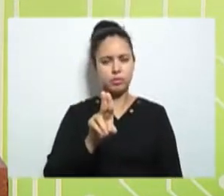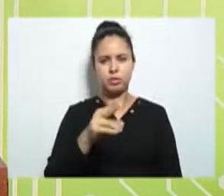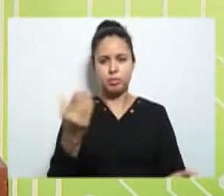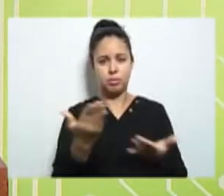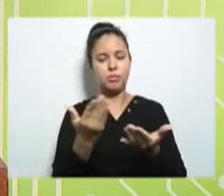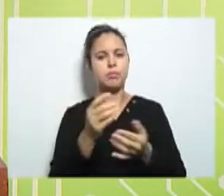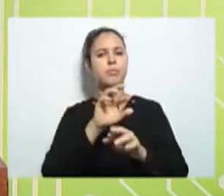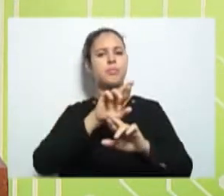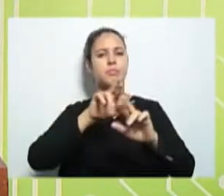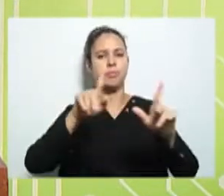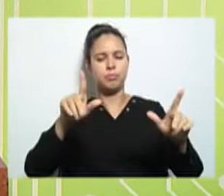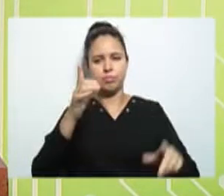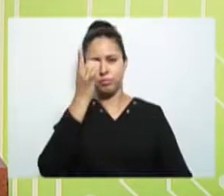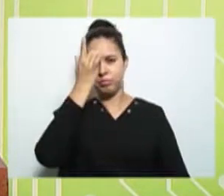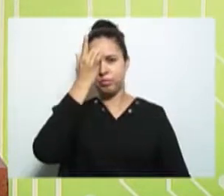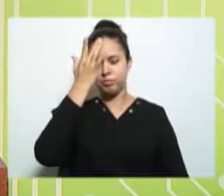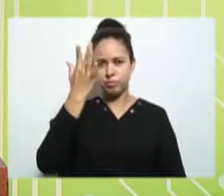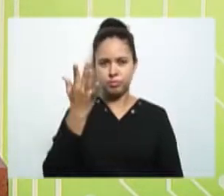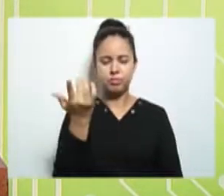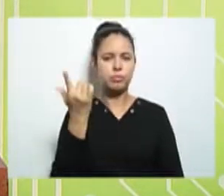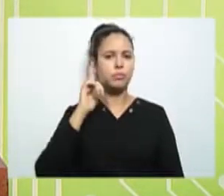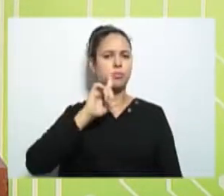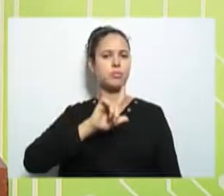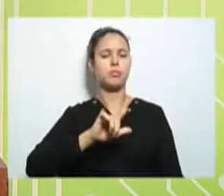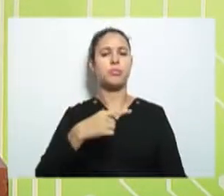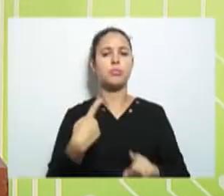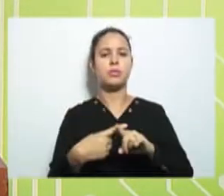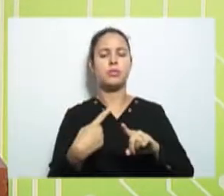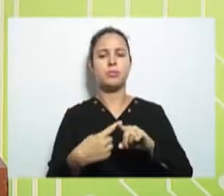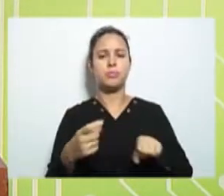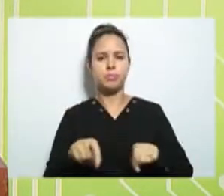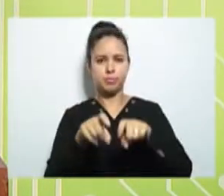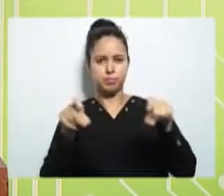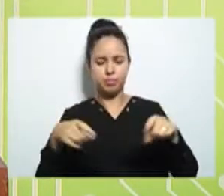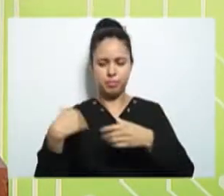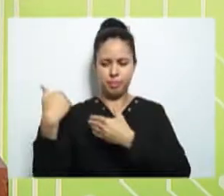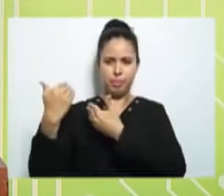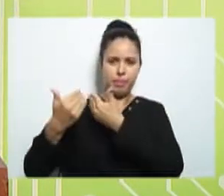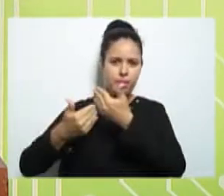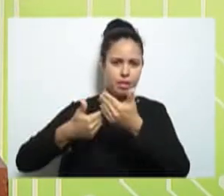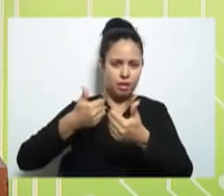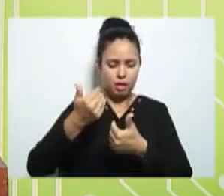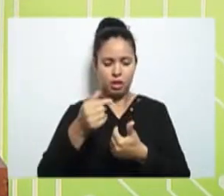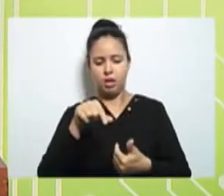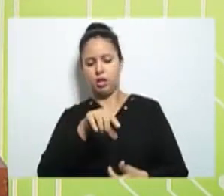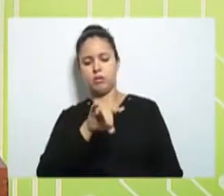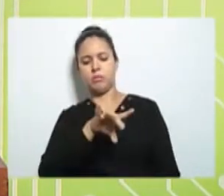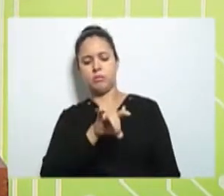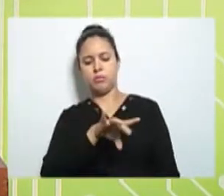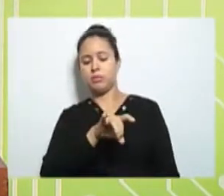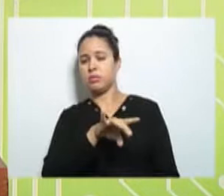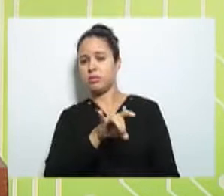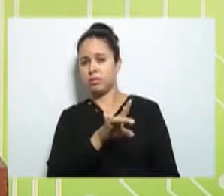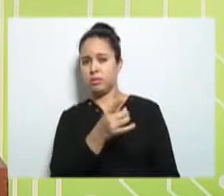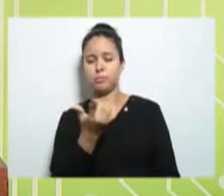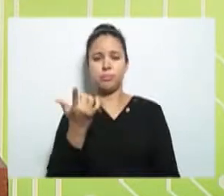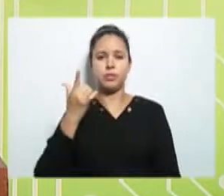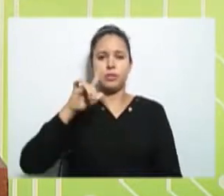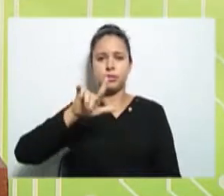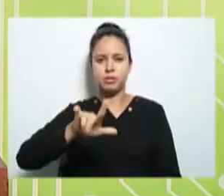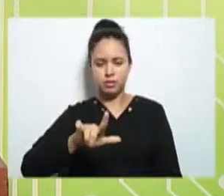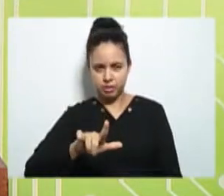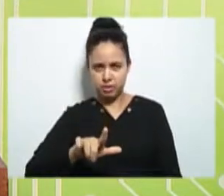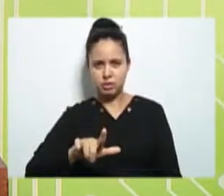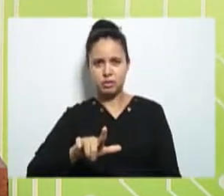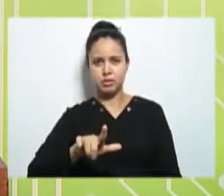a facilidade, a computação ela evoluiu de uma forma que se torna intuitiva, né? O que é isso? Você não precisa de ter